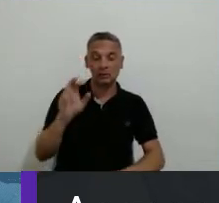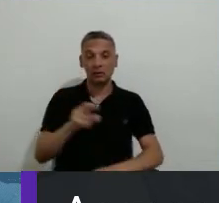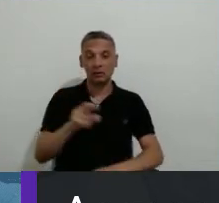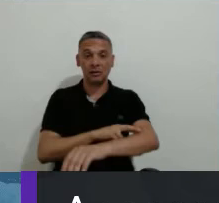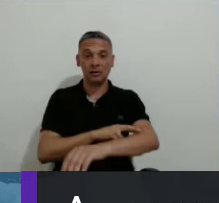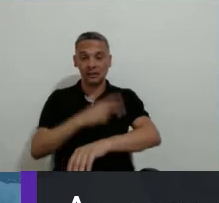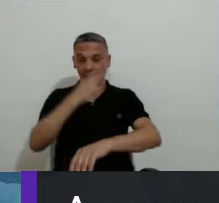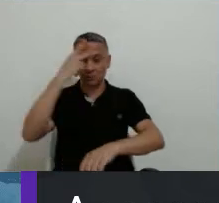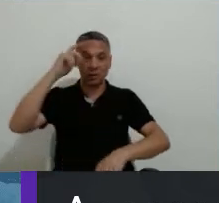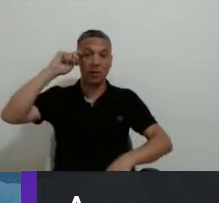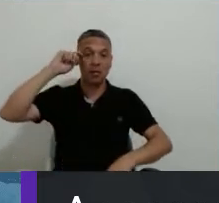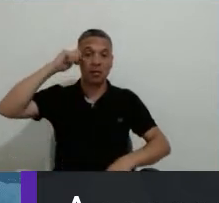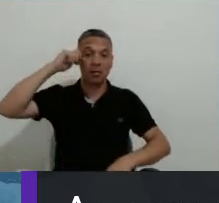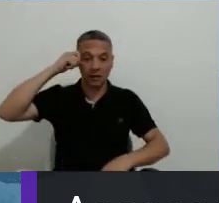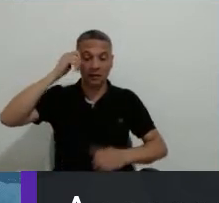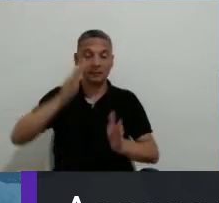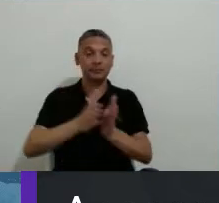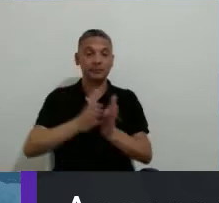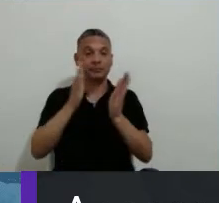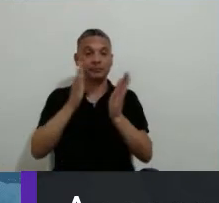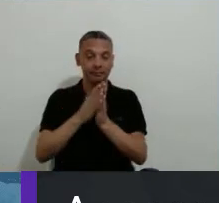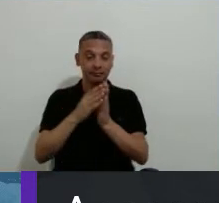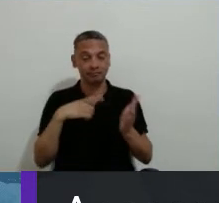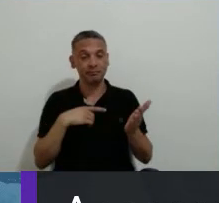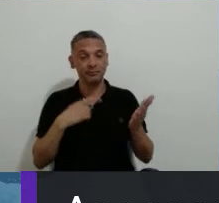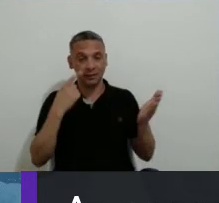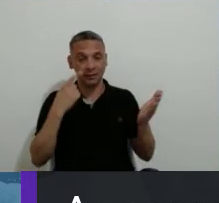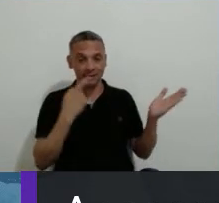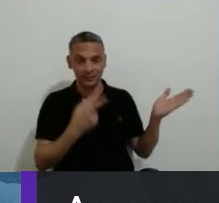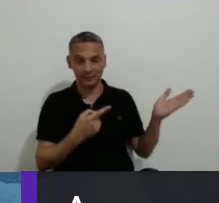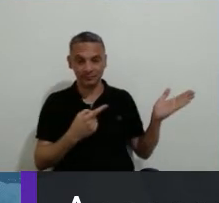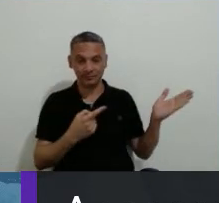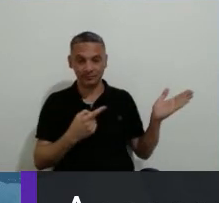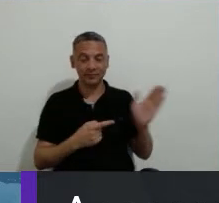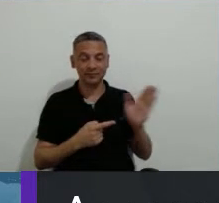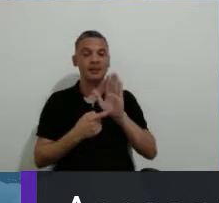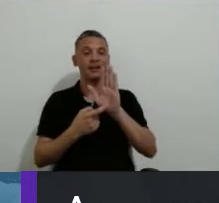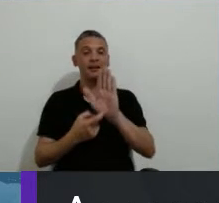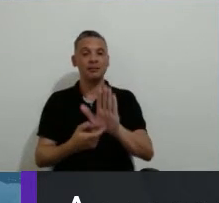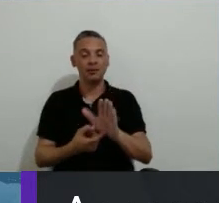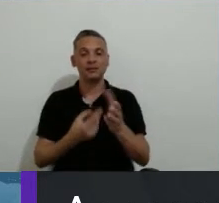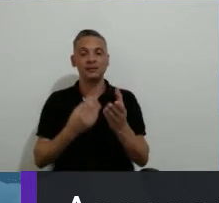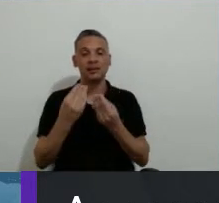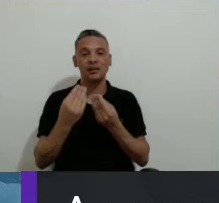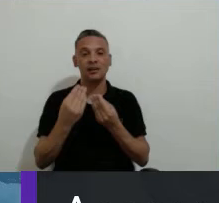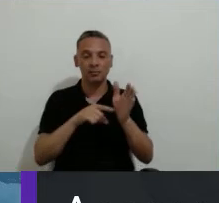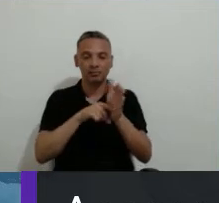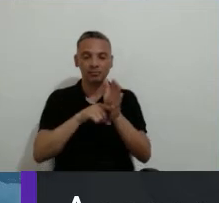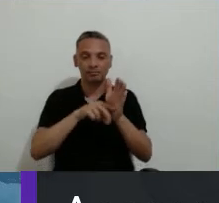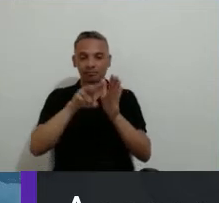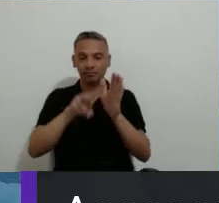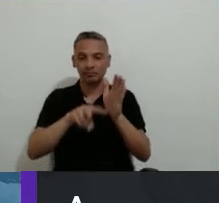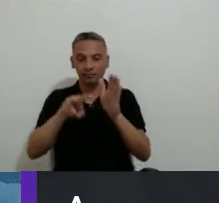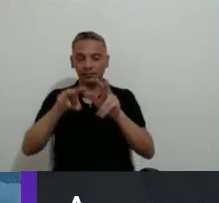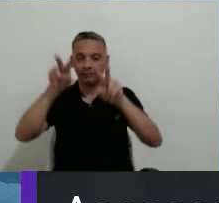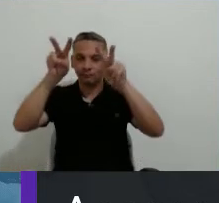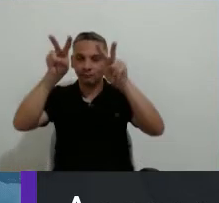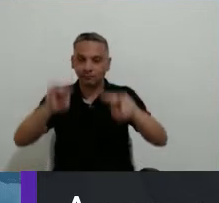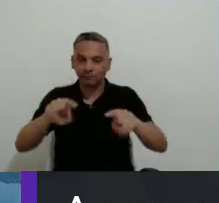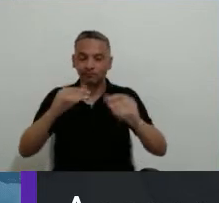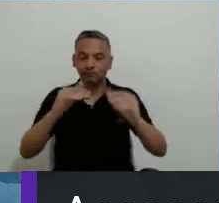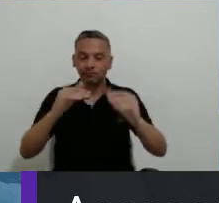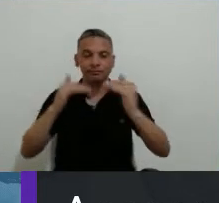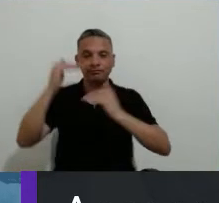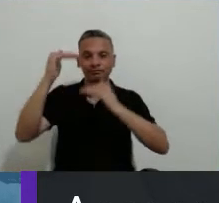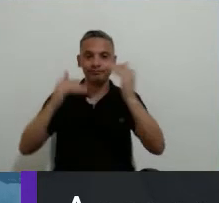negras em situação domiciliar de pobreza. Então, acho que esse dado revela muito bem para a gente o que significa olhar para as desigualdades além